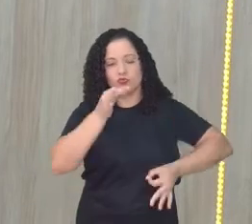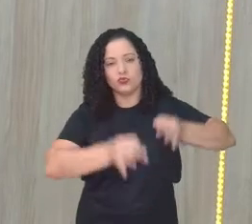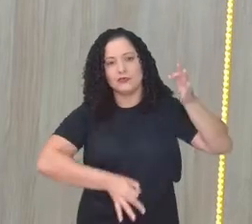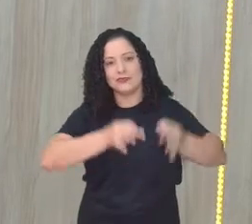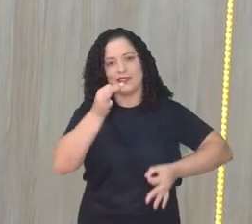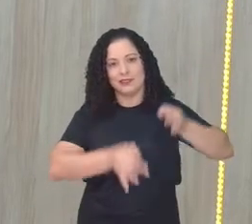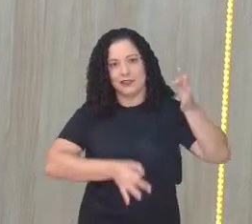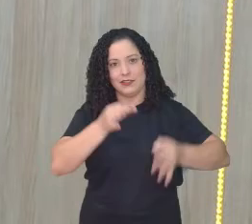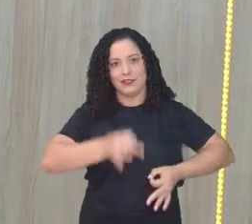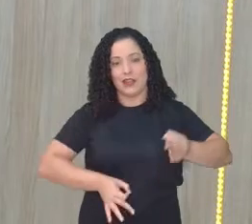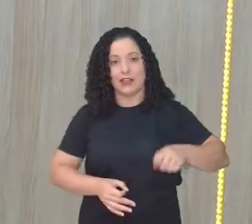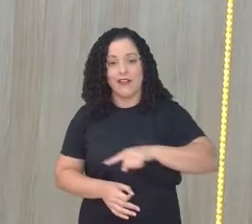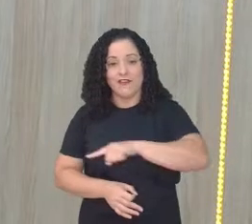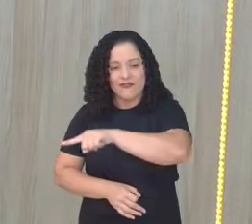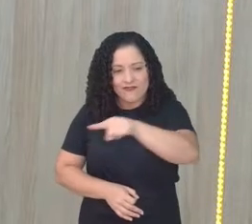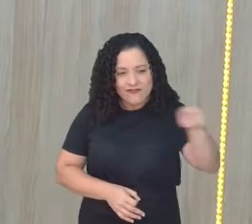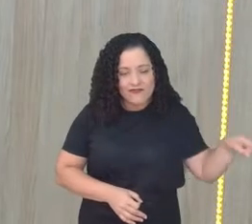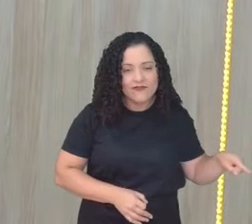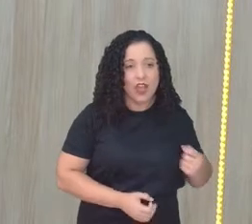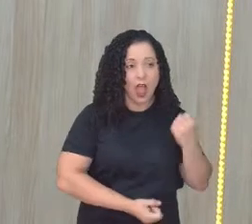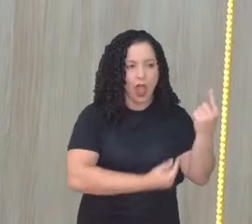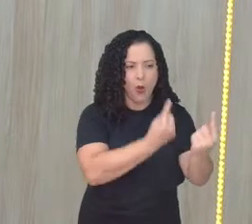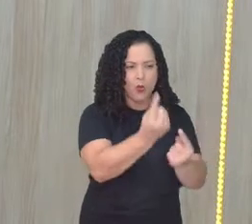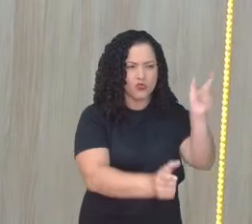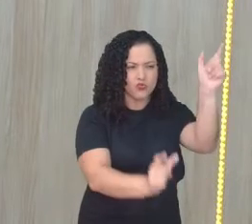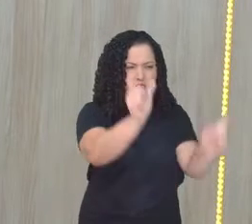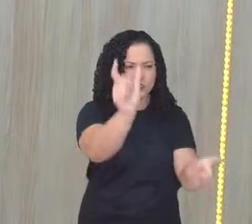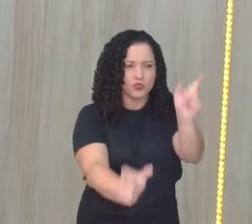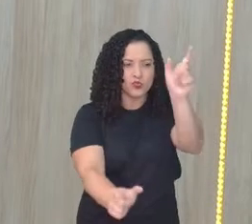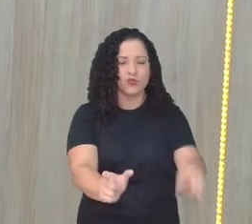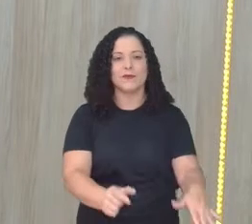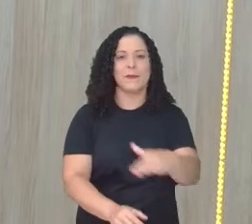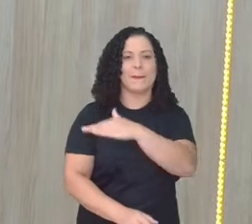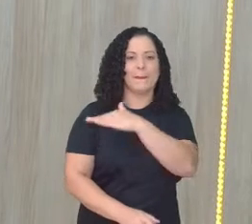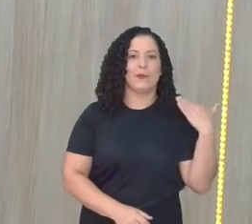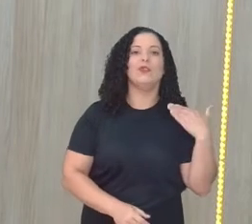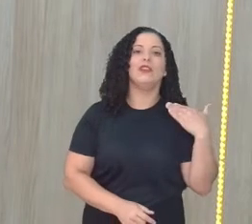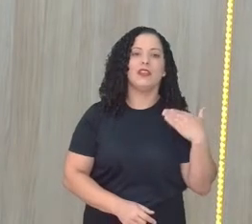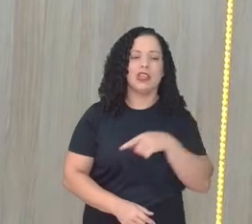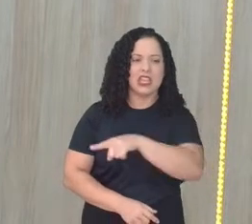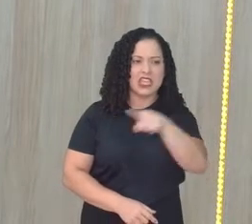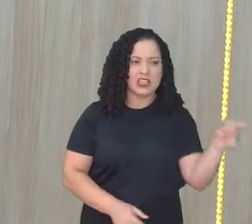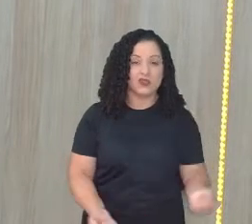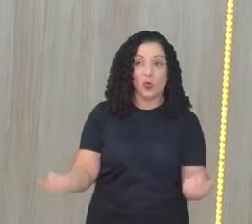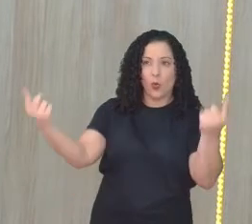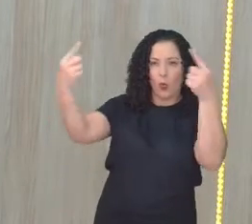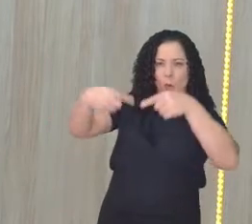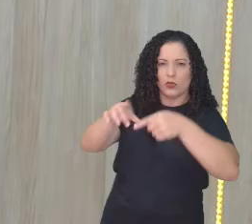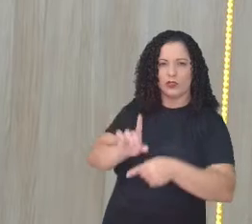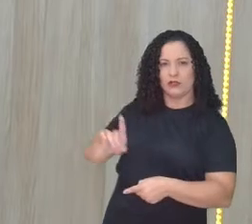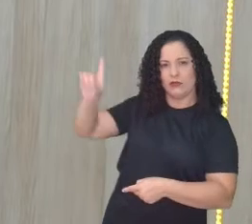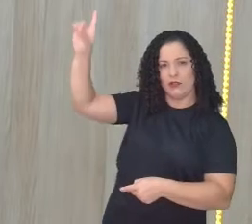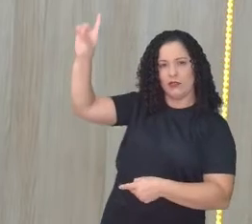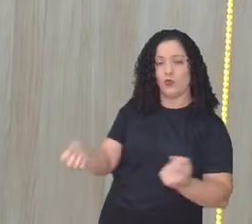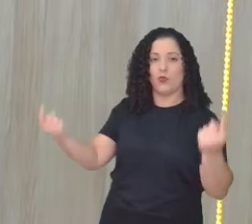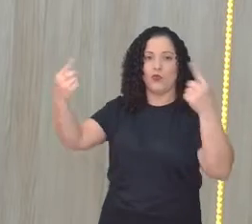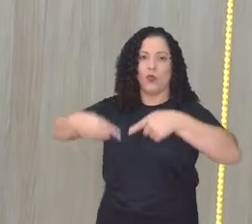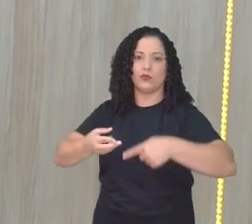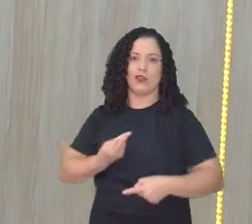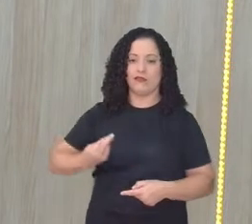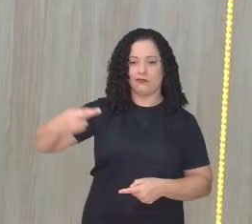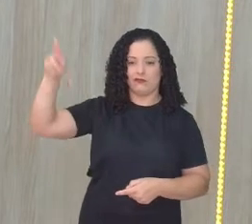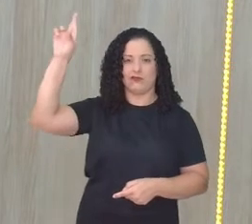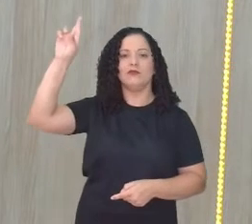Inquisição. Alguns, inclusive, chegaram a ser executados, né, como hereges, né, como aqueles camaradas que estavam